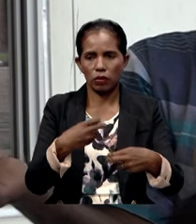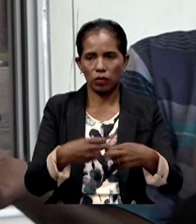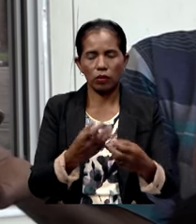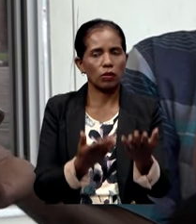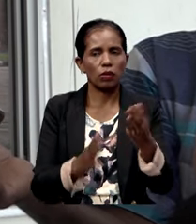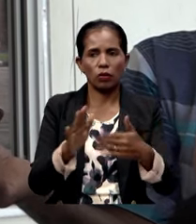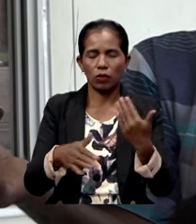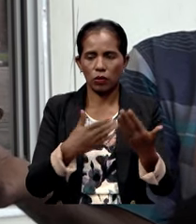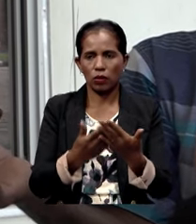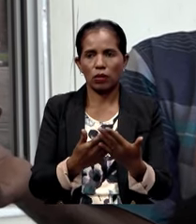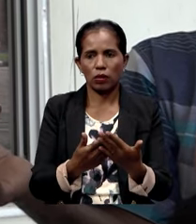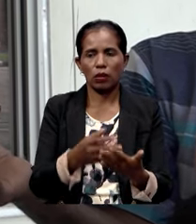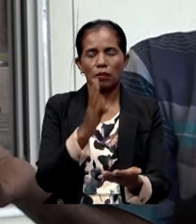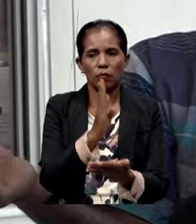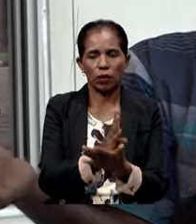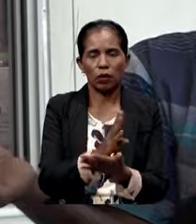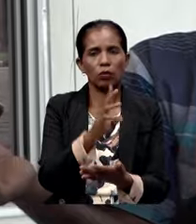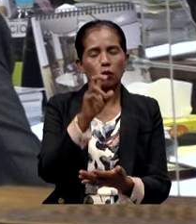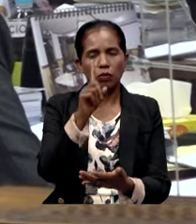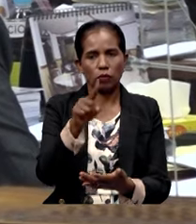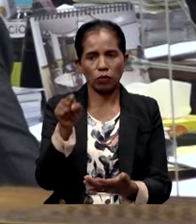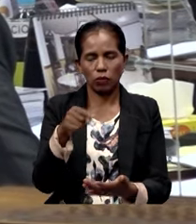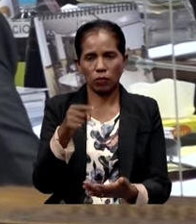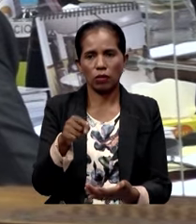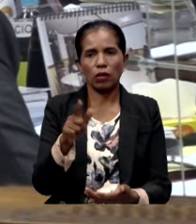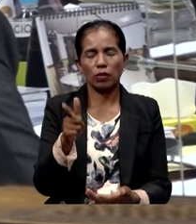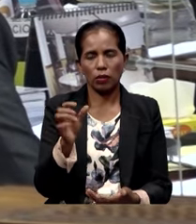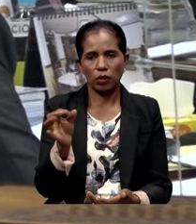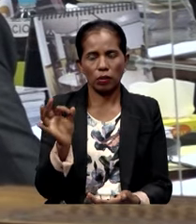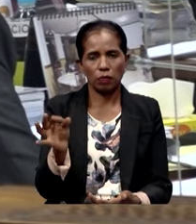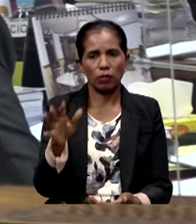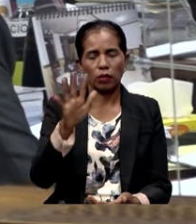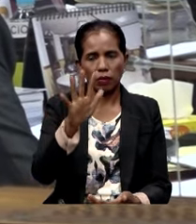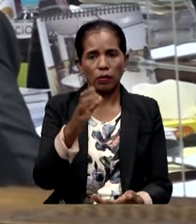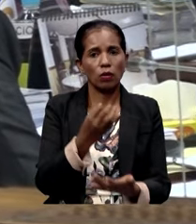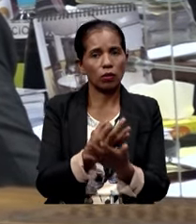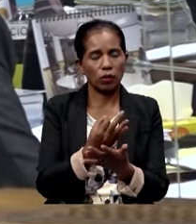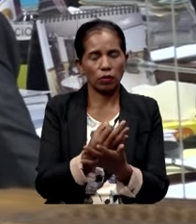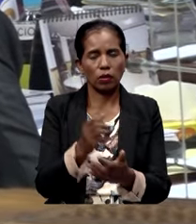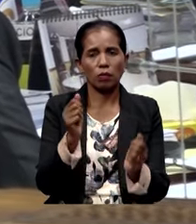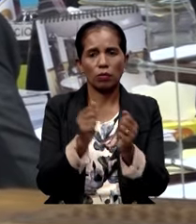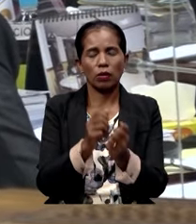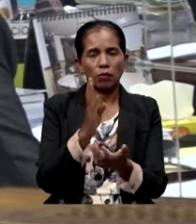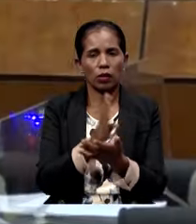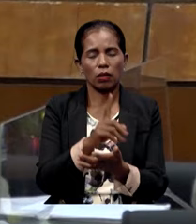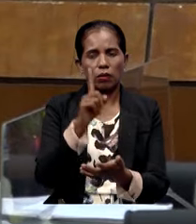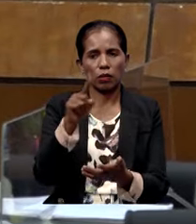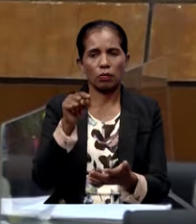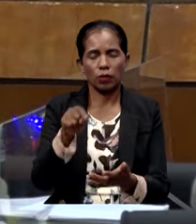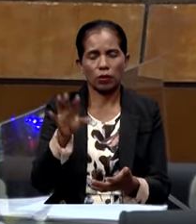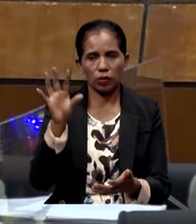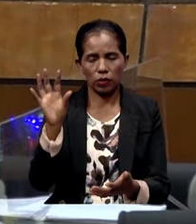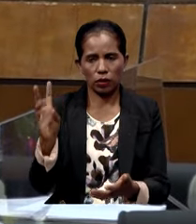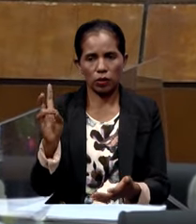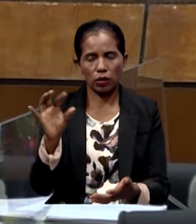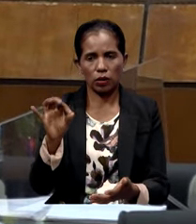total mantém bilhão 1,95. Orçamento geral estado tinang riuroron resinghat amutuk bilhão ida pontusia INB